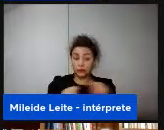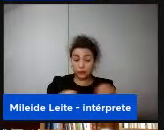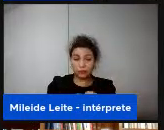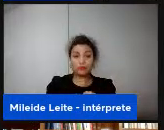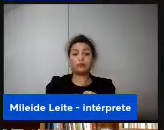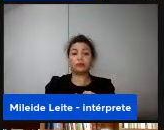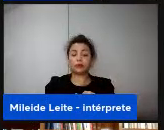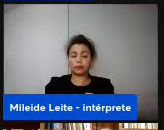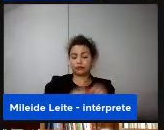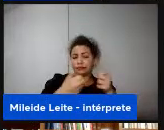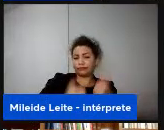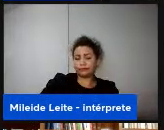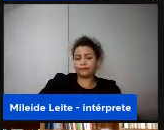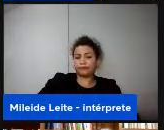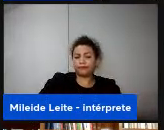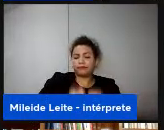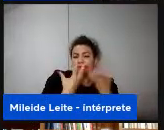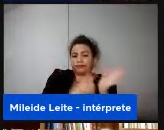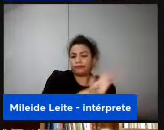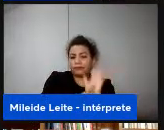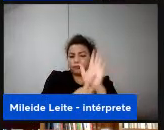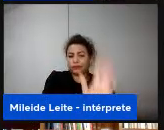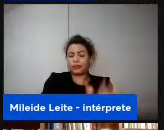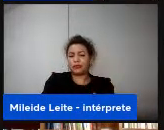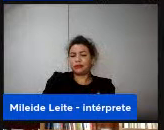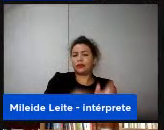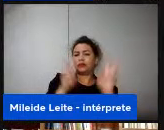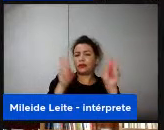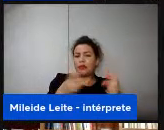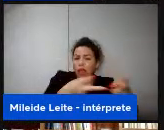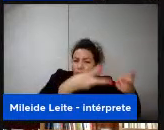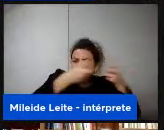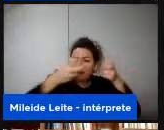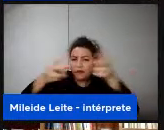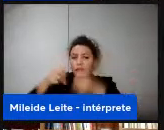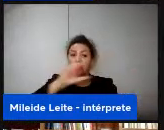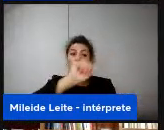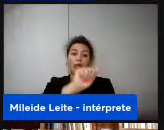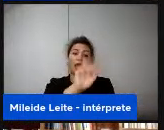ela se expressa, né, no que a gente chama de inferência ativa.